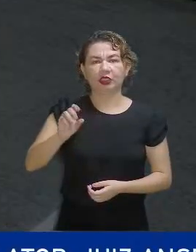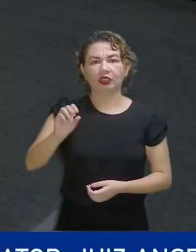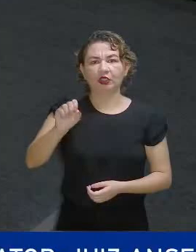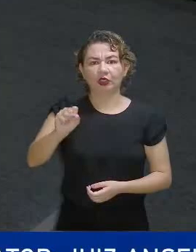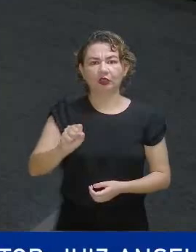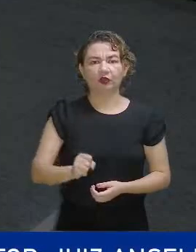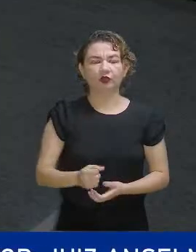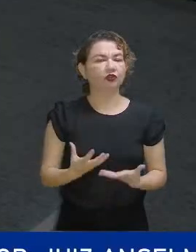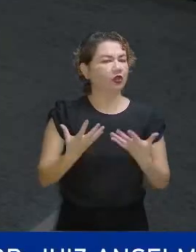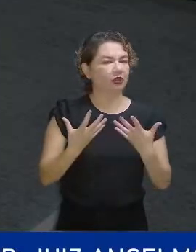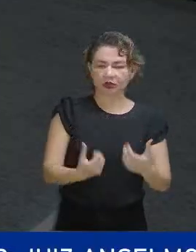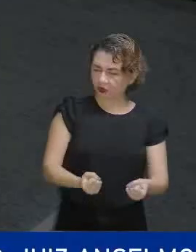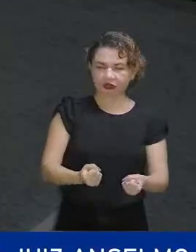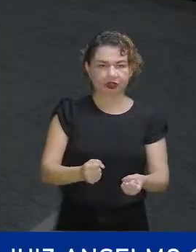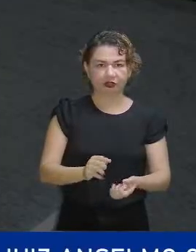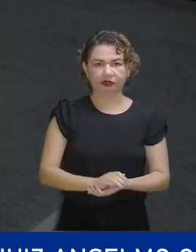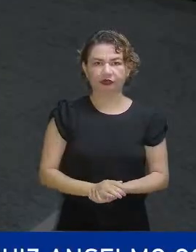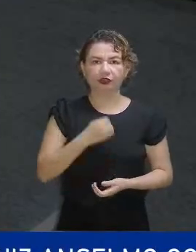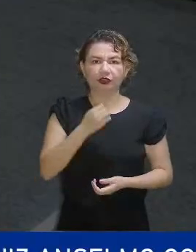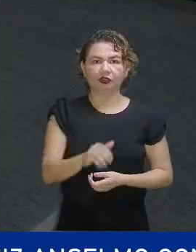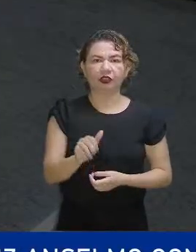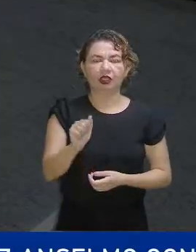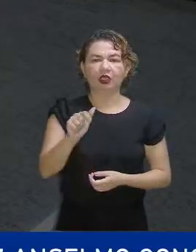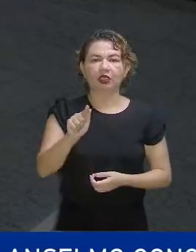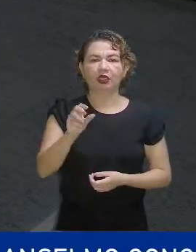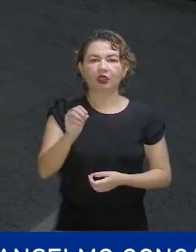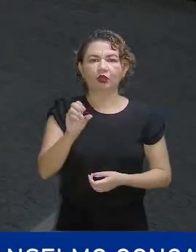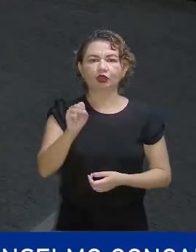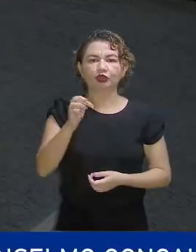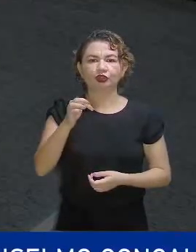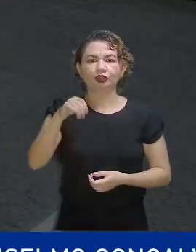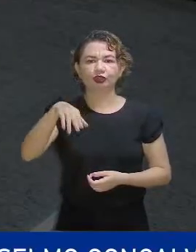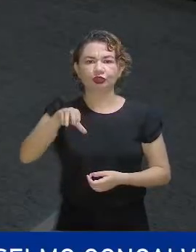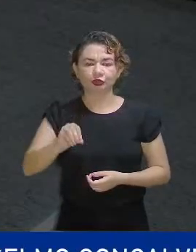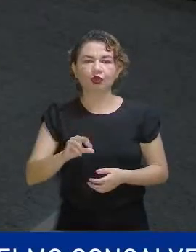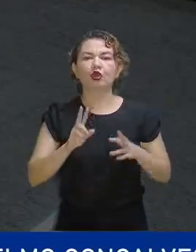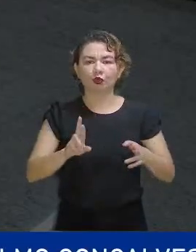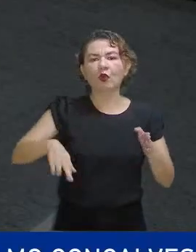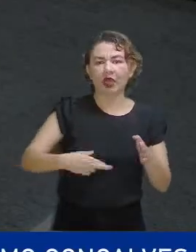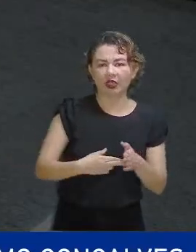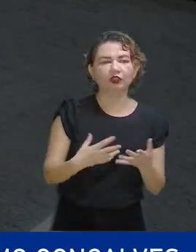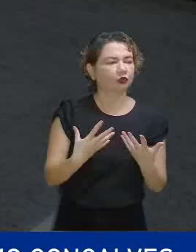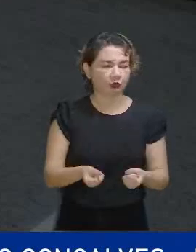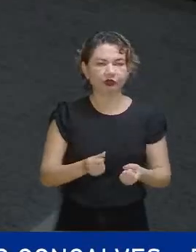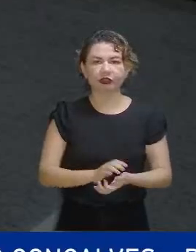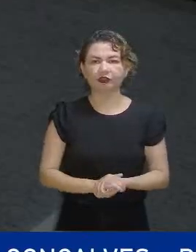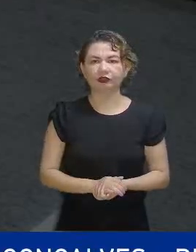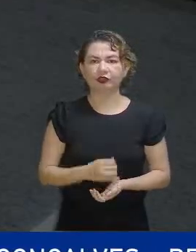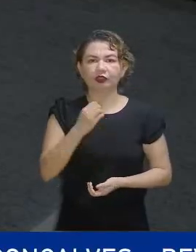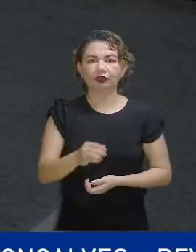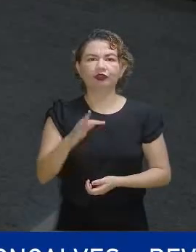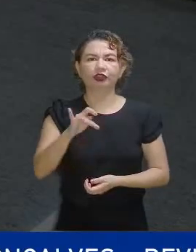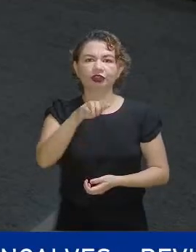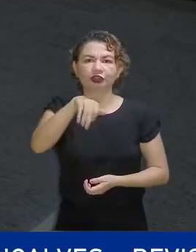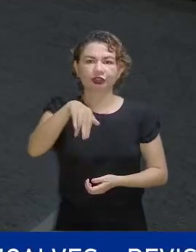preliminar. Desembargador Agostinho Silvério. Acompanho o relator, senhor presidente. Juíza Tina Souza.